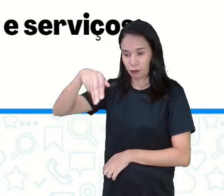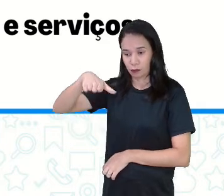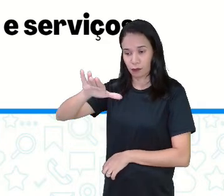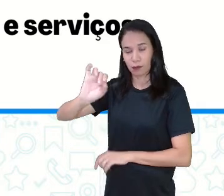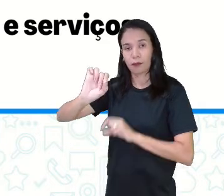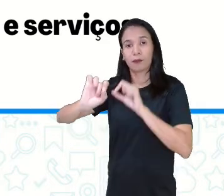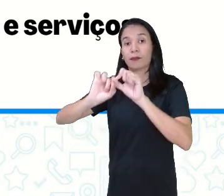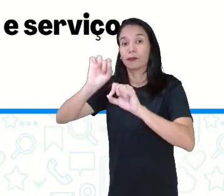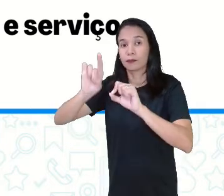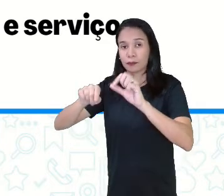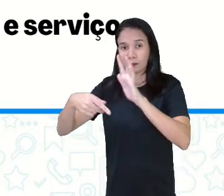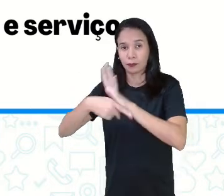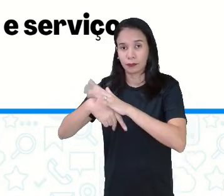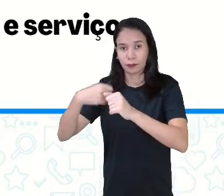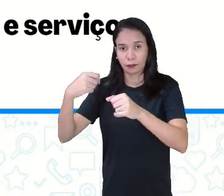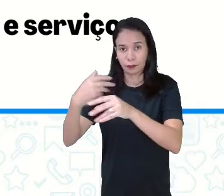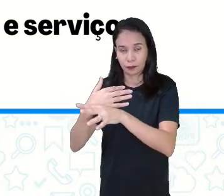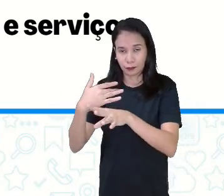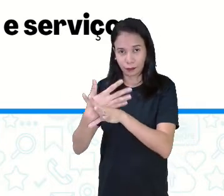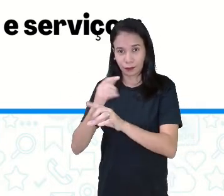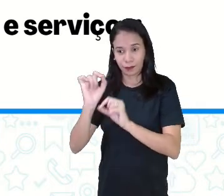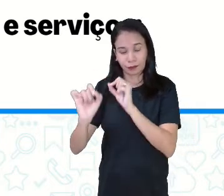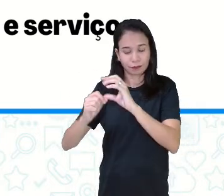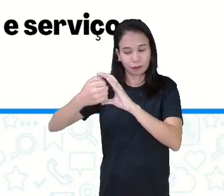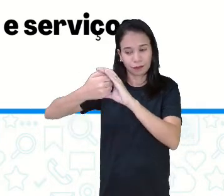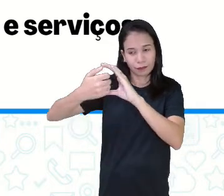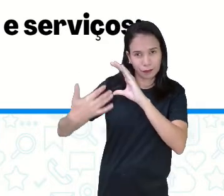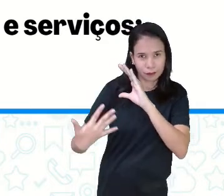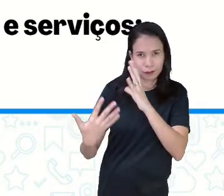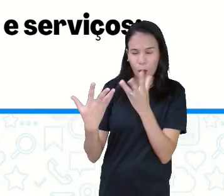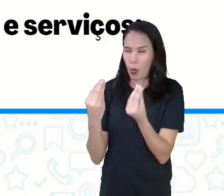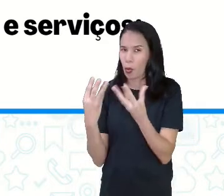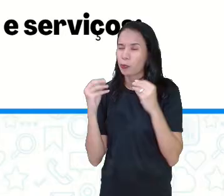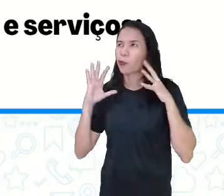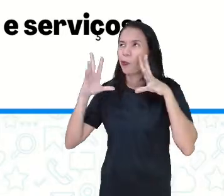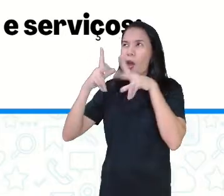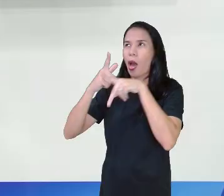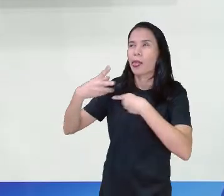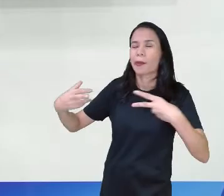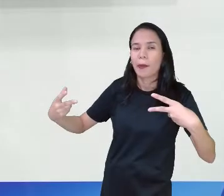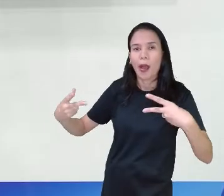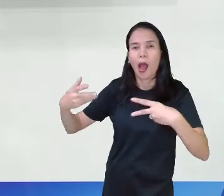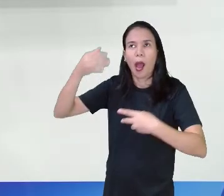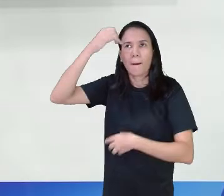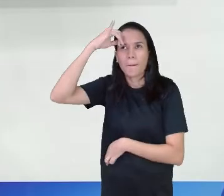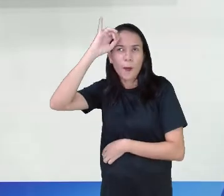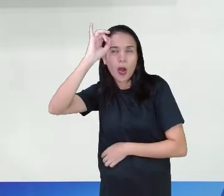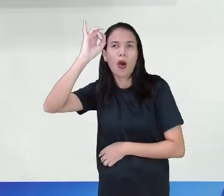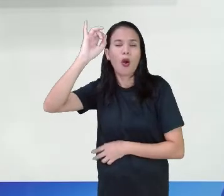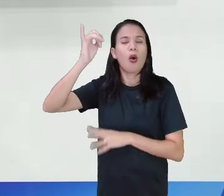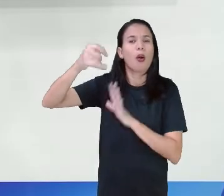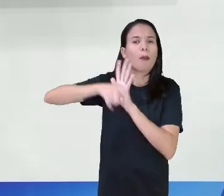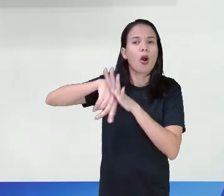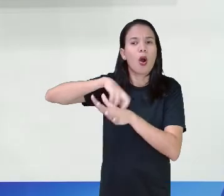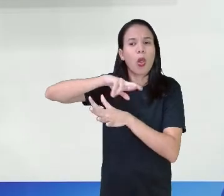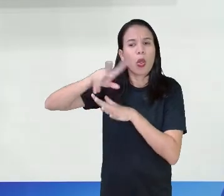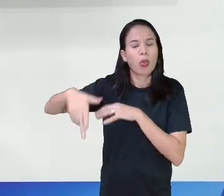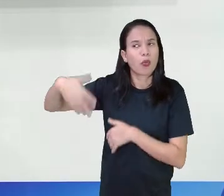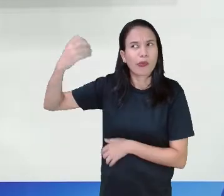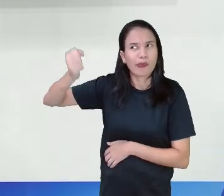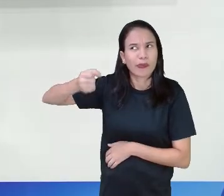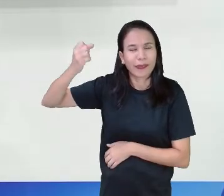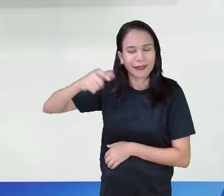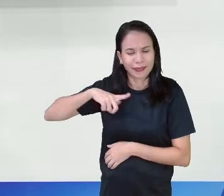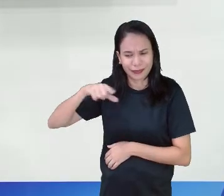quais são as características maiores? Será que existe muita criação de animais no espaço urbano? E